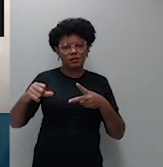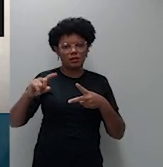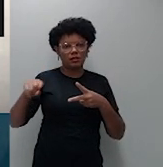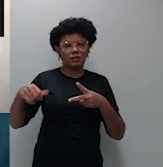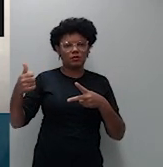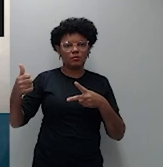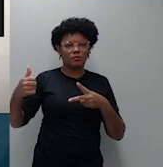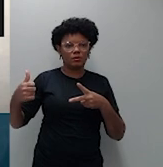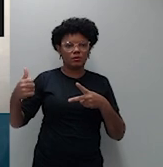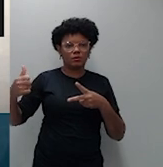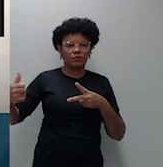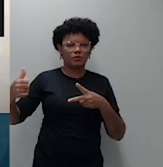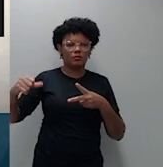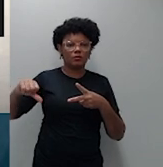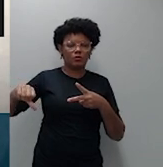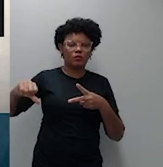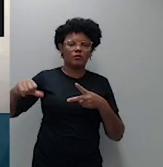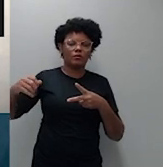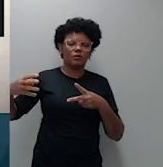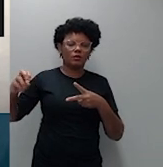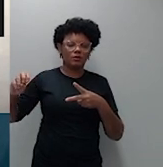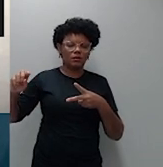1945 110